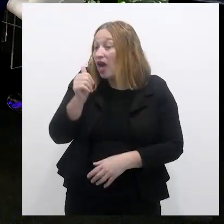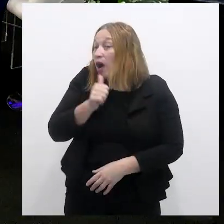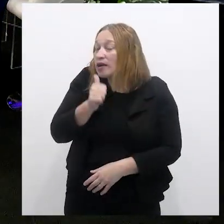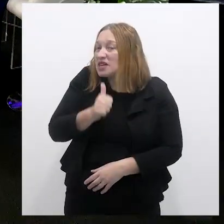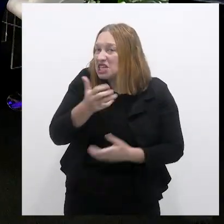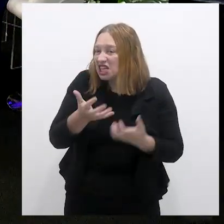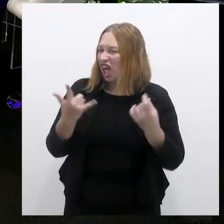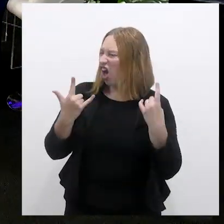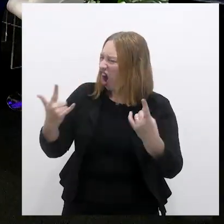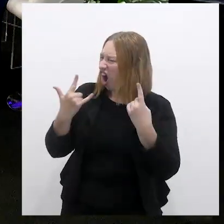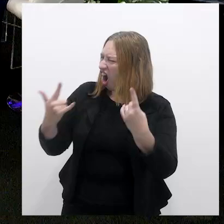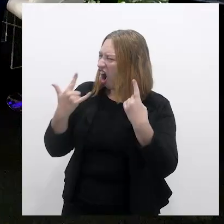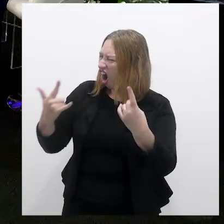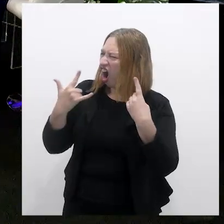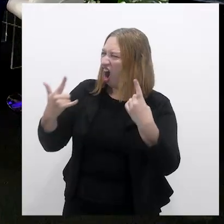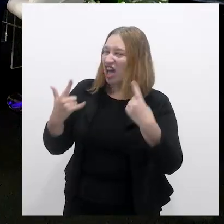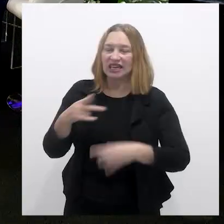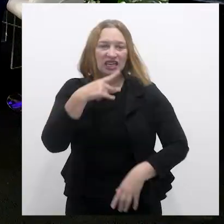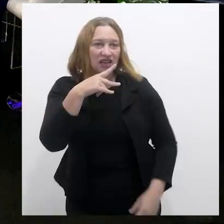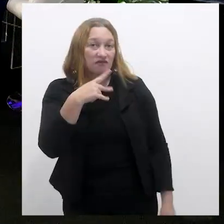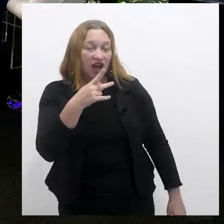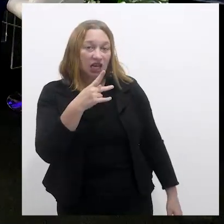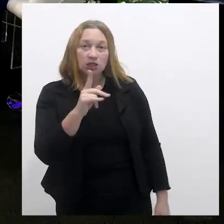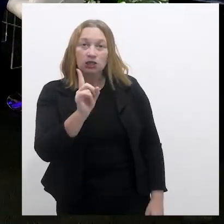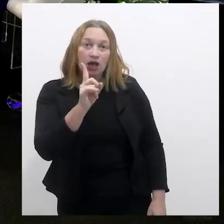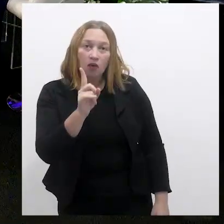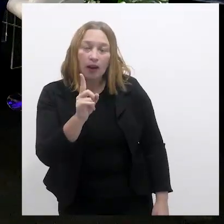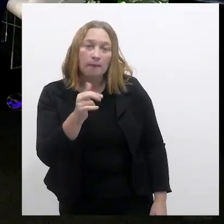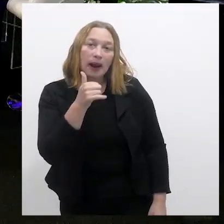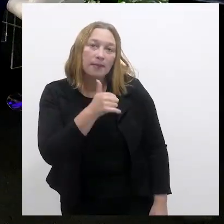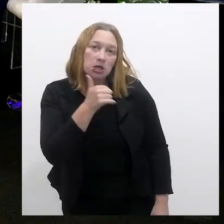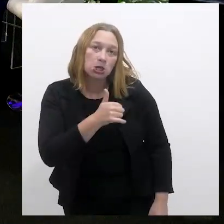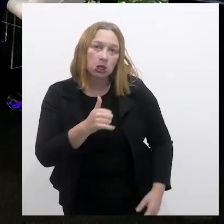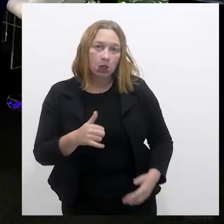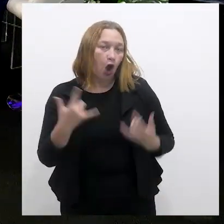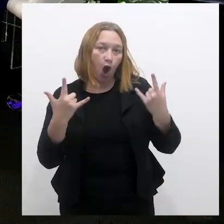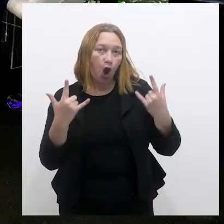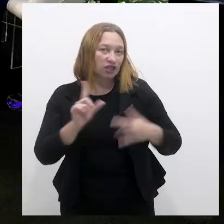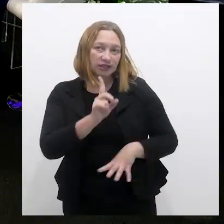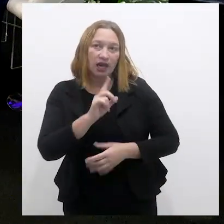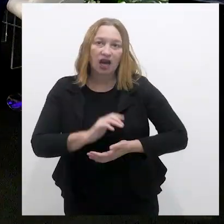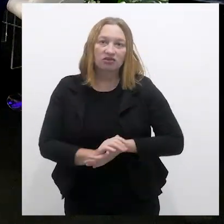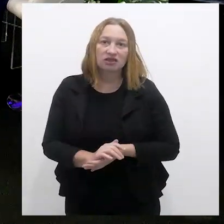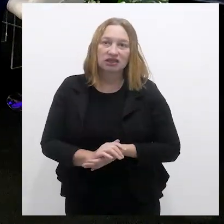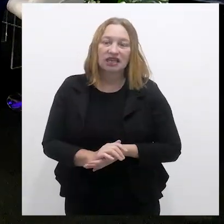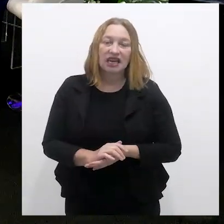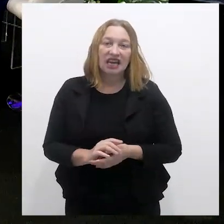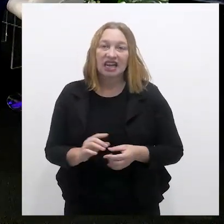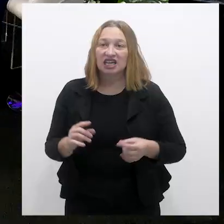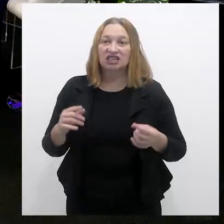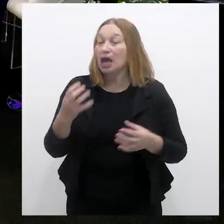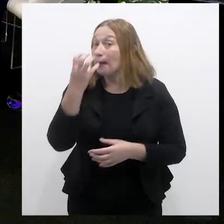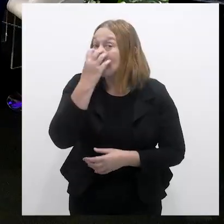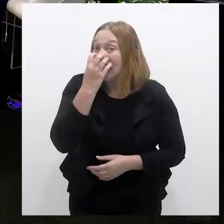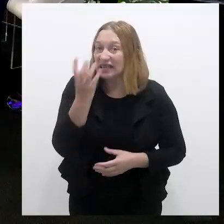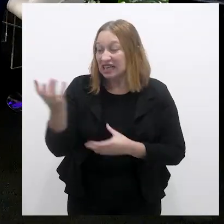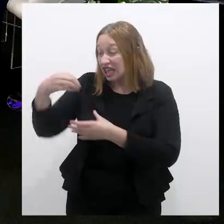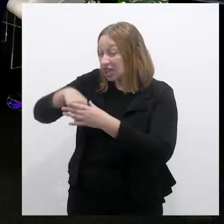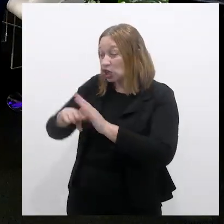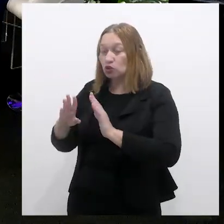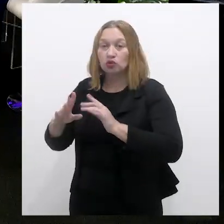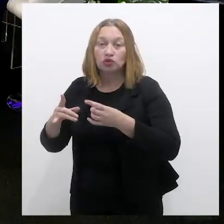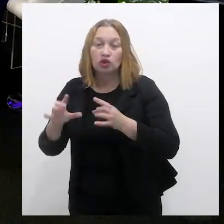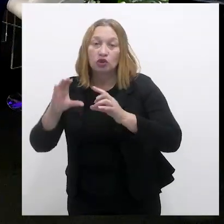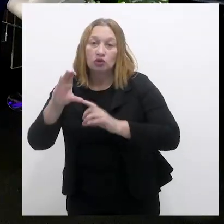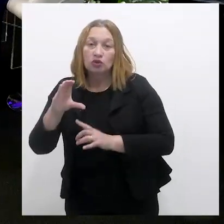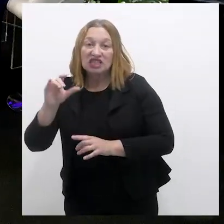fazer rock and roll e que as pessoas dizem que aquilo não é coisa de menina, que aquilo é muita barulheira, que lugar dela fazer aquelas palhaçadas, né, é